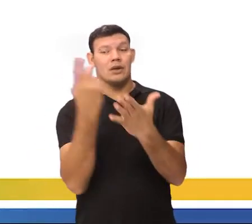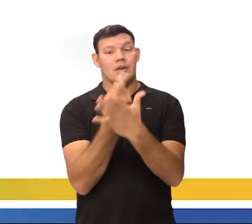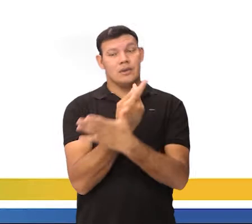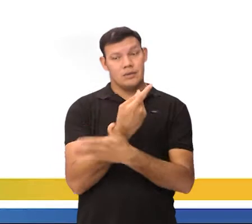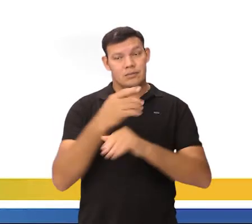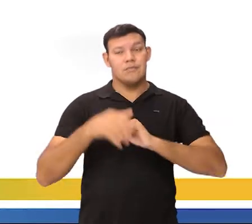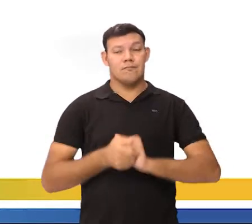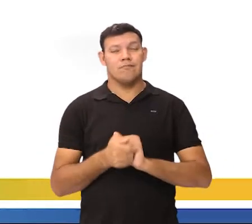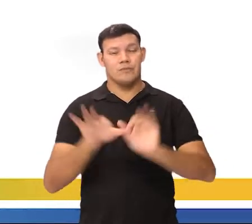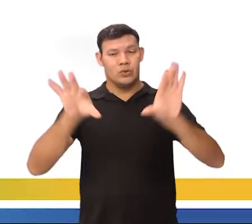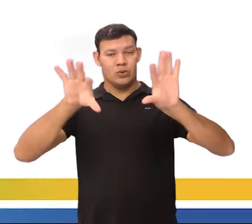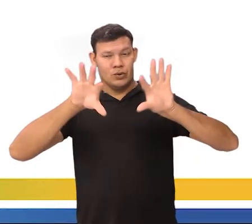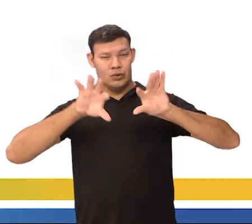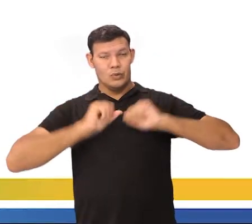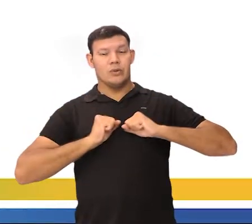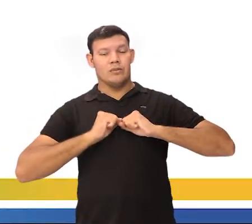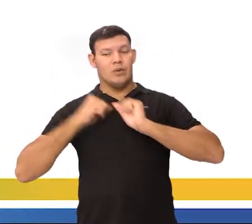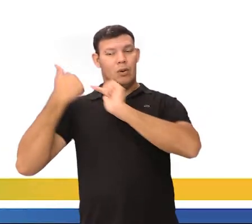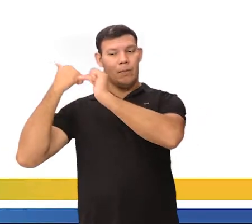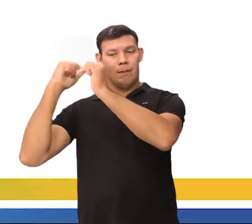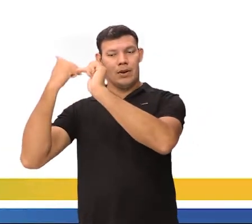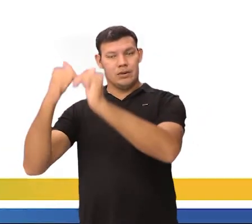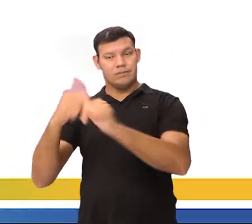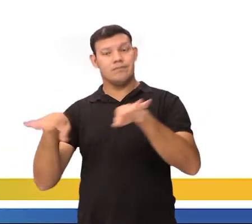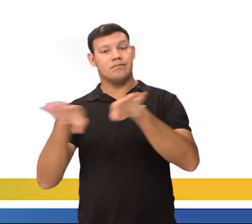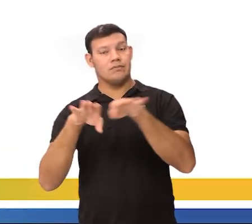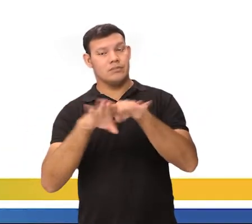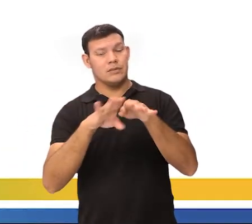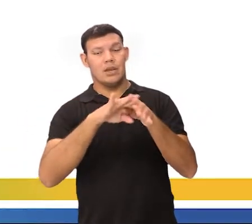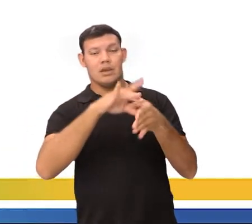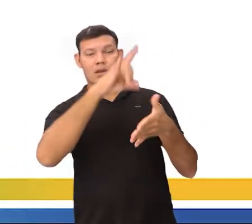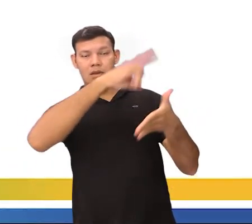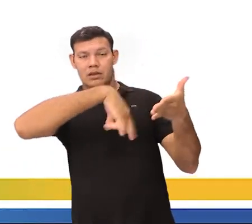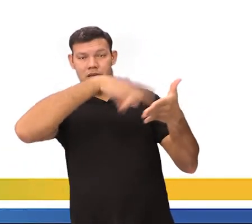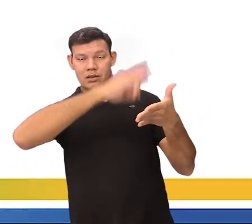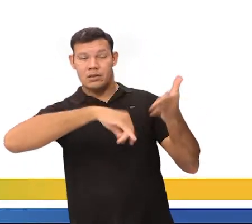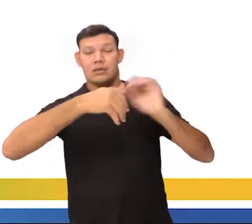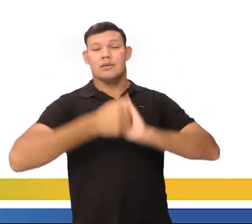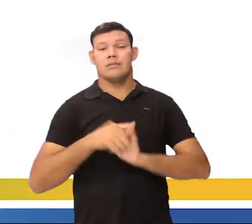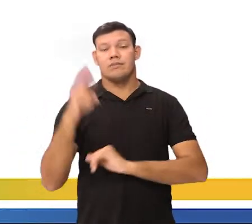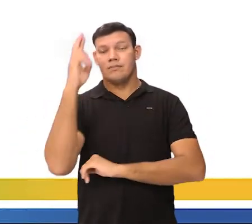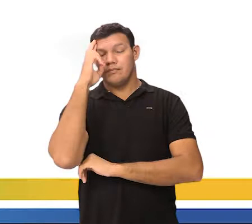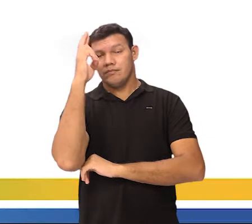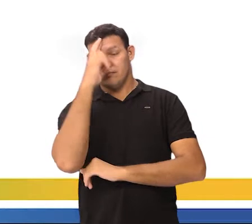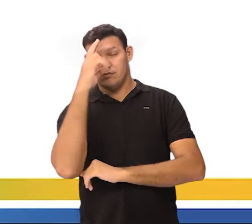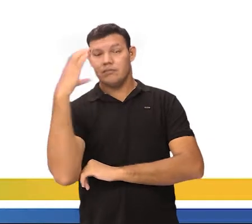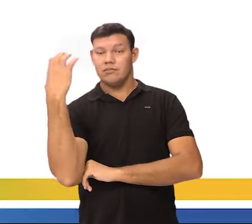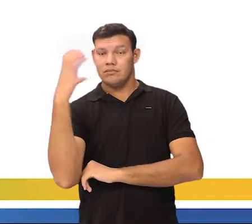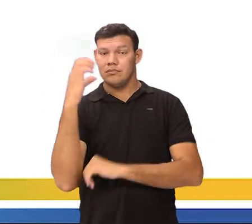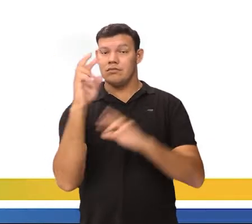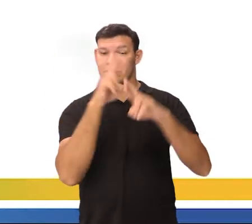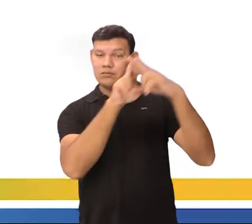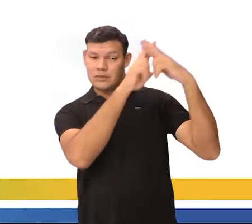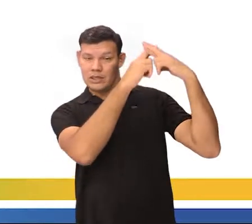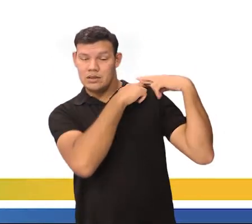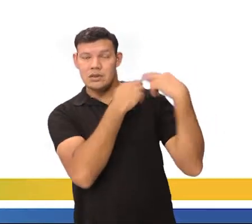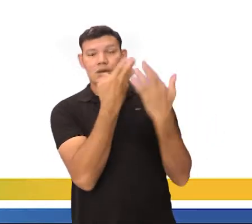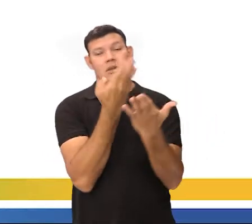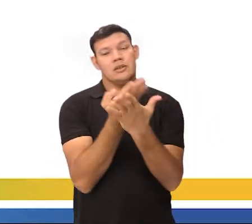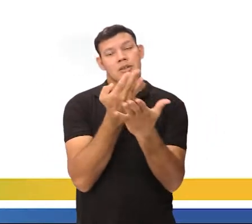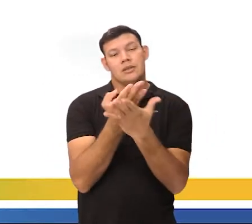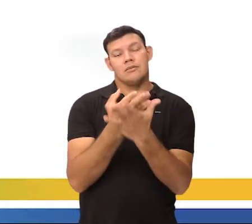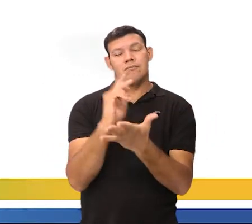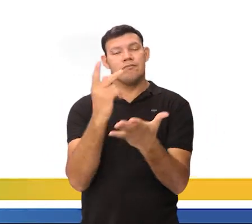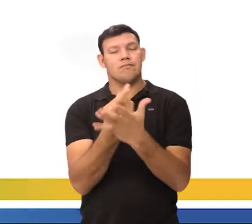conhecimentos adquiridos pela tradição ou por documentos. História é a ciência responsável por estudar os